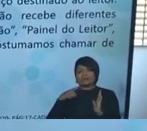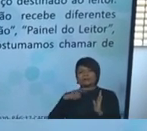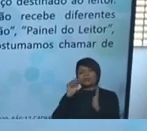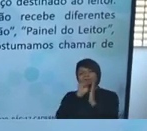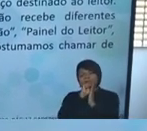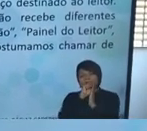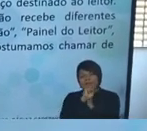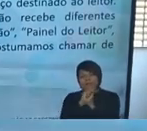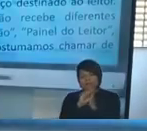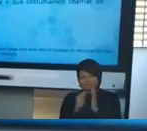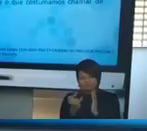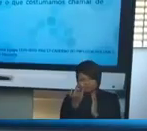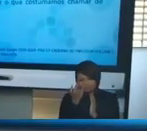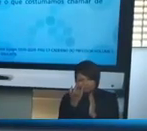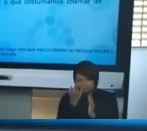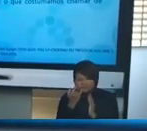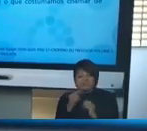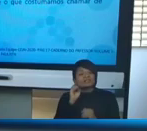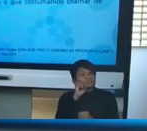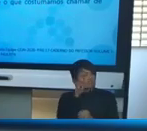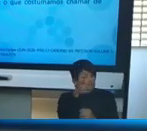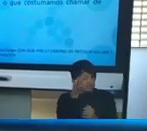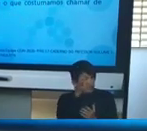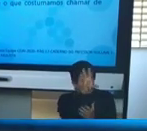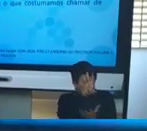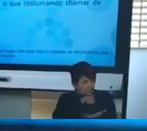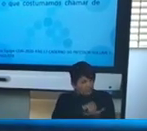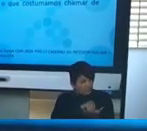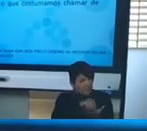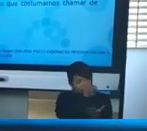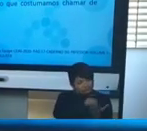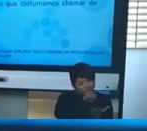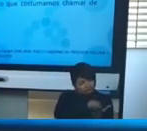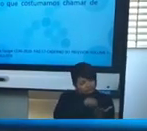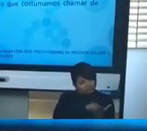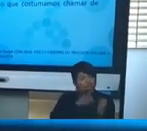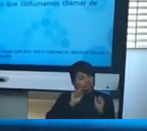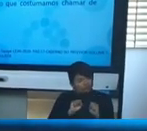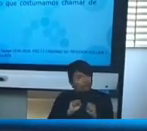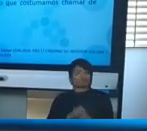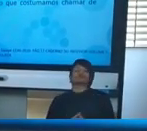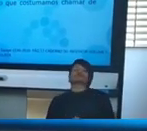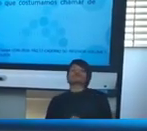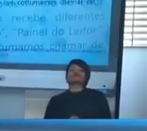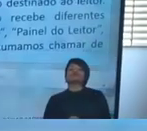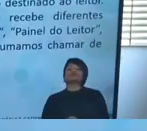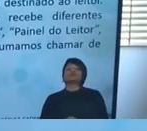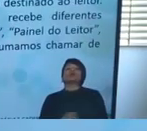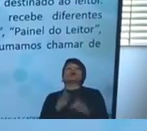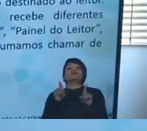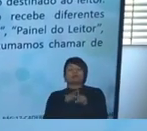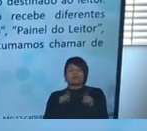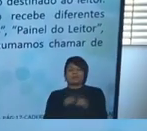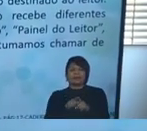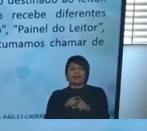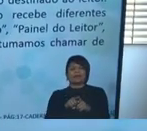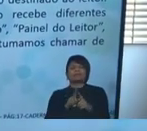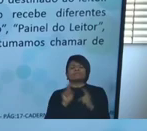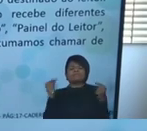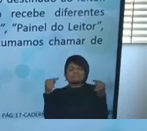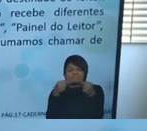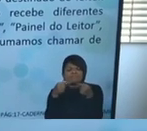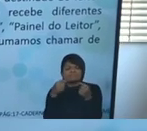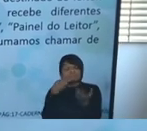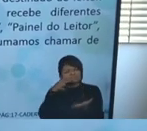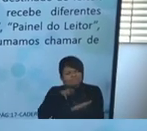aqui, porque se vocês quiserem escrever, fica mais fácil para vocês lerem. Referente ao gênero textual,